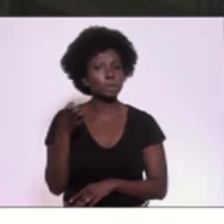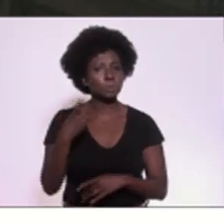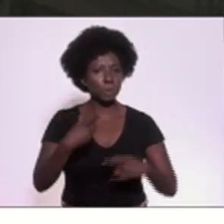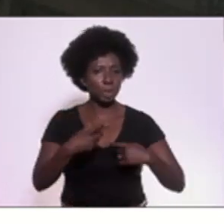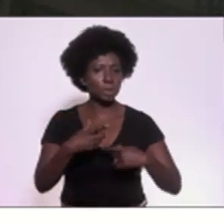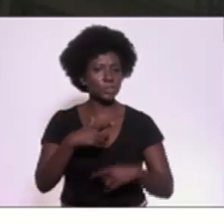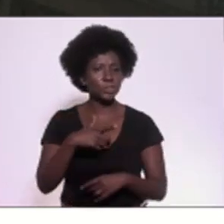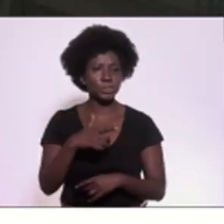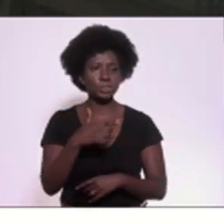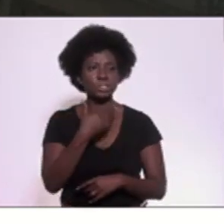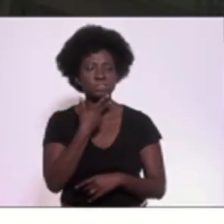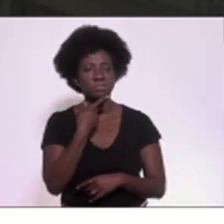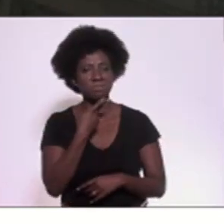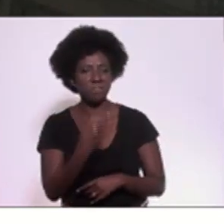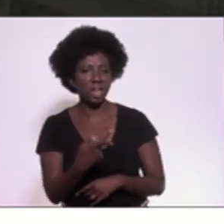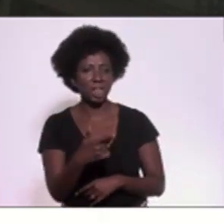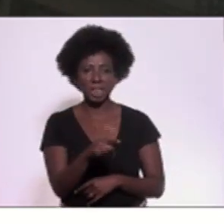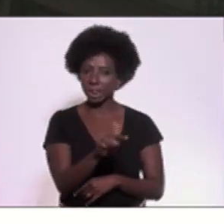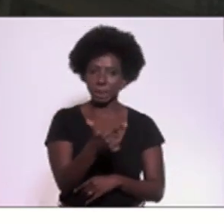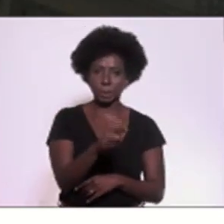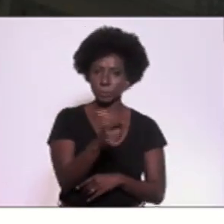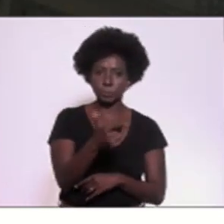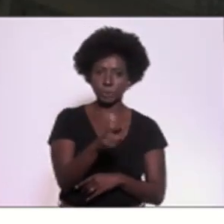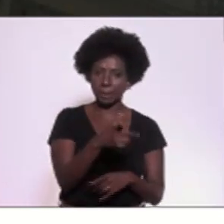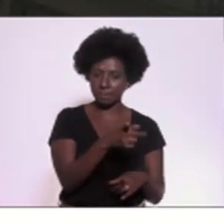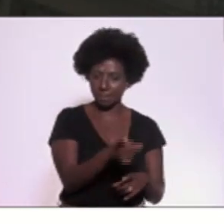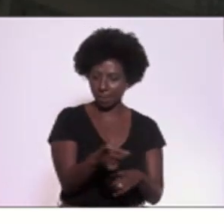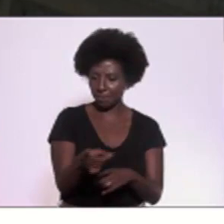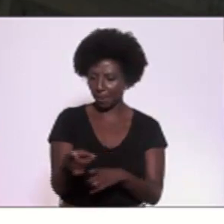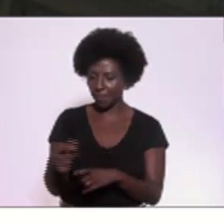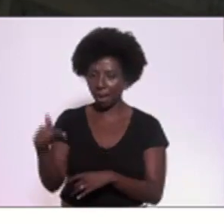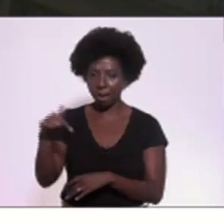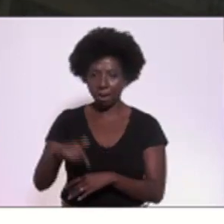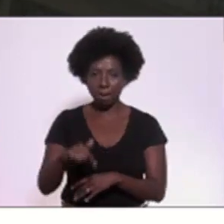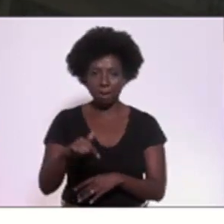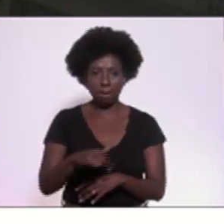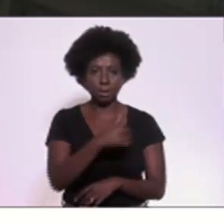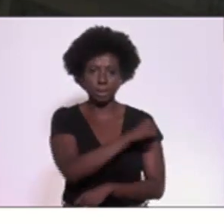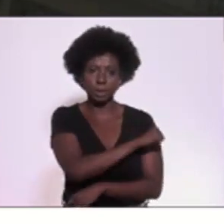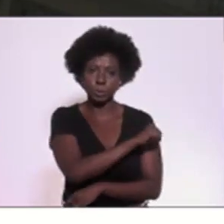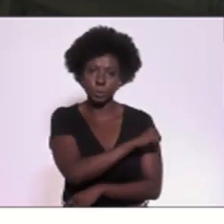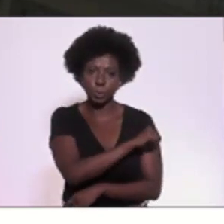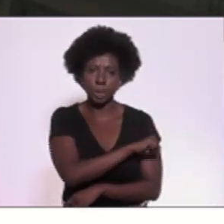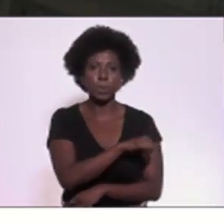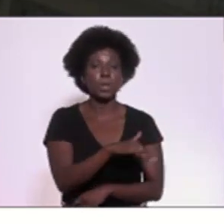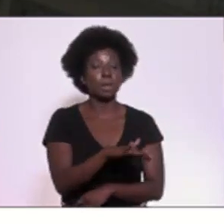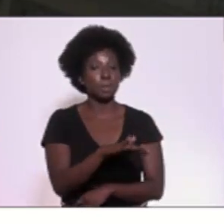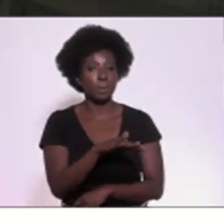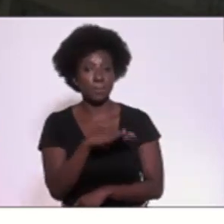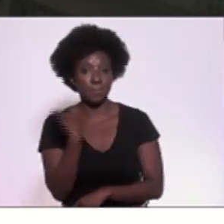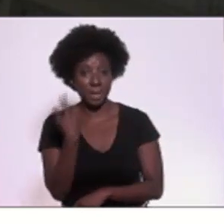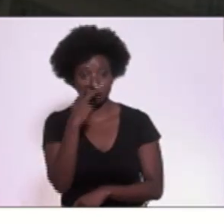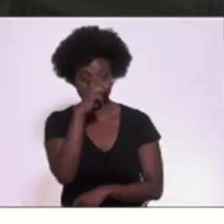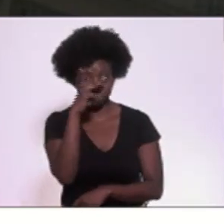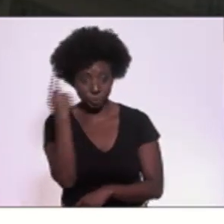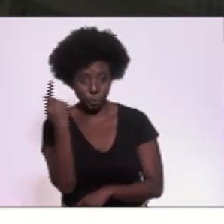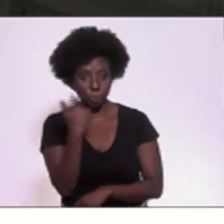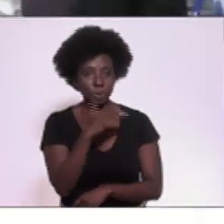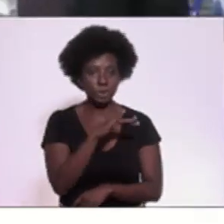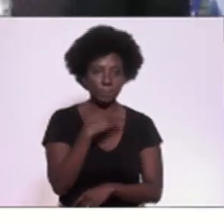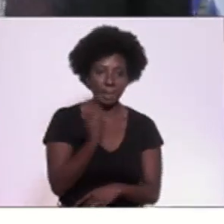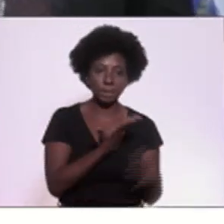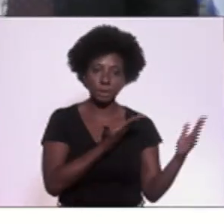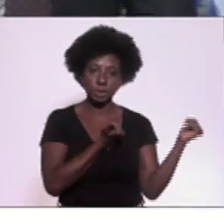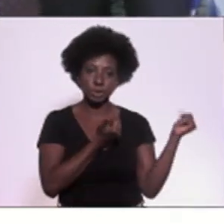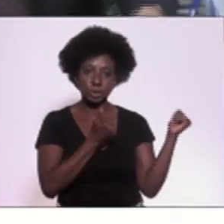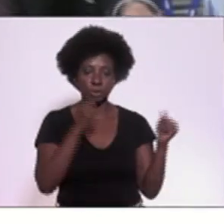tiroteios cotidianos na favela da periferia, que mata estudante, que mata trabalhador, que mata jovens negros. Muito obrigada, senhor presidente. Obrigado,